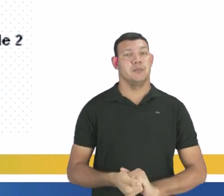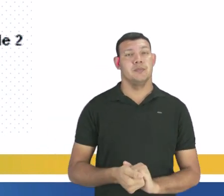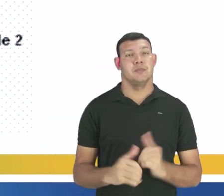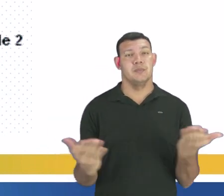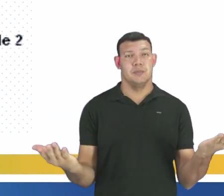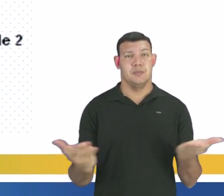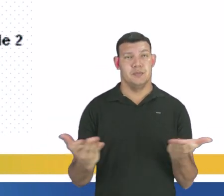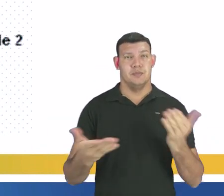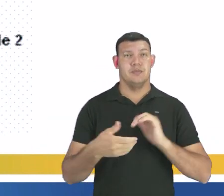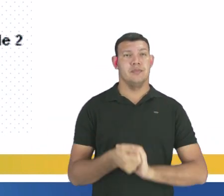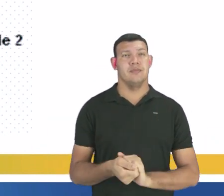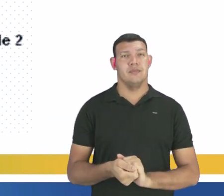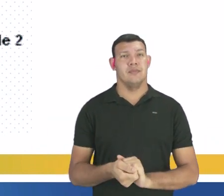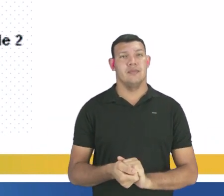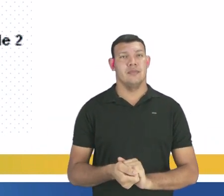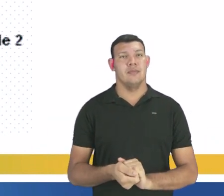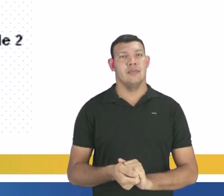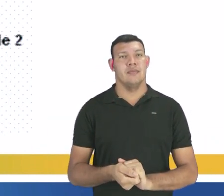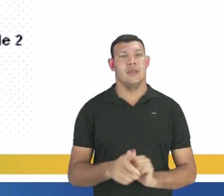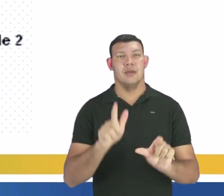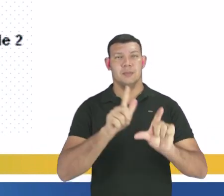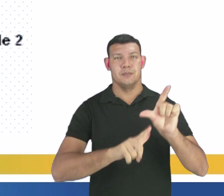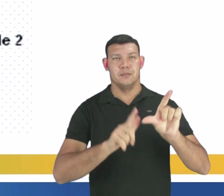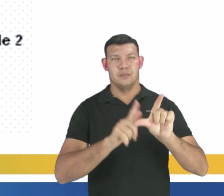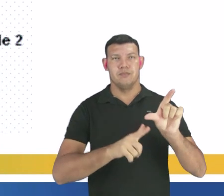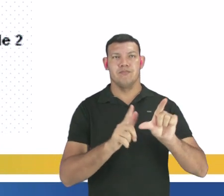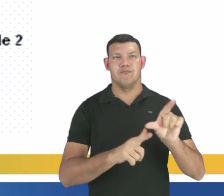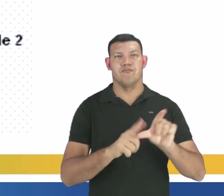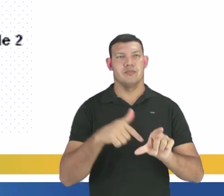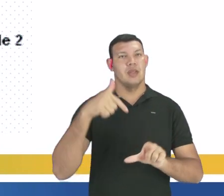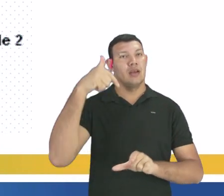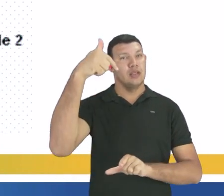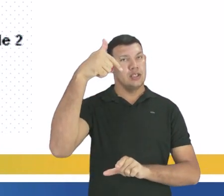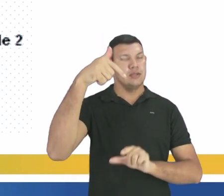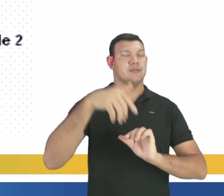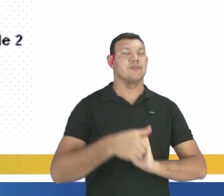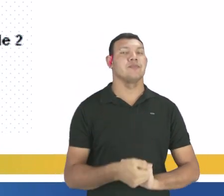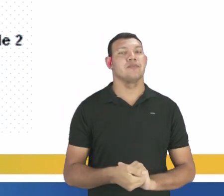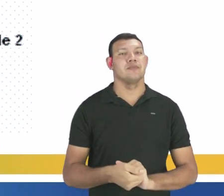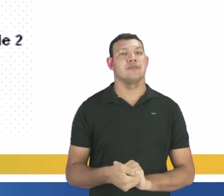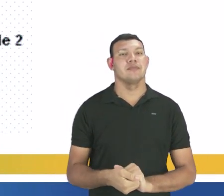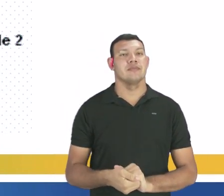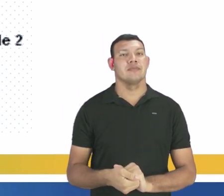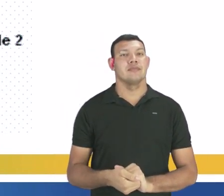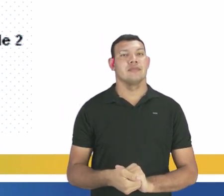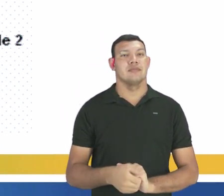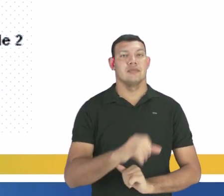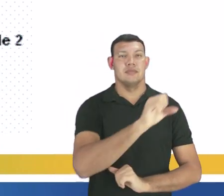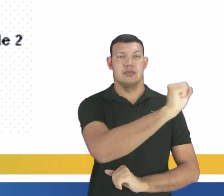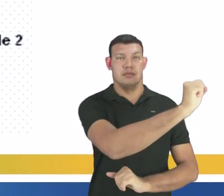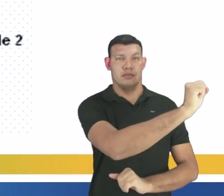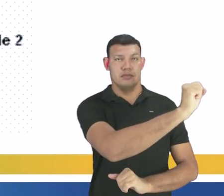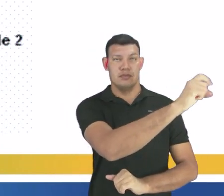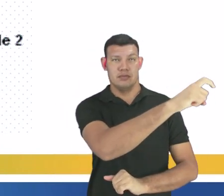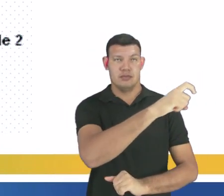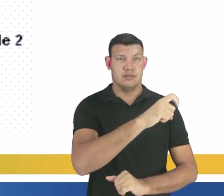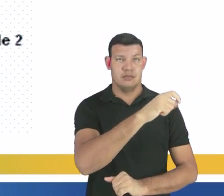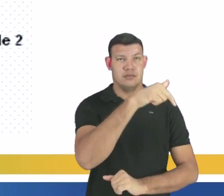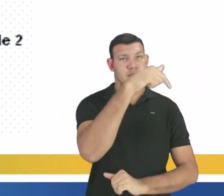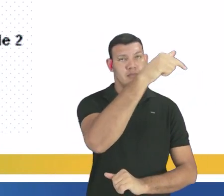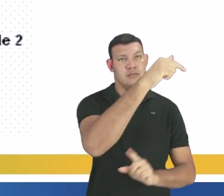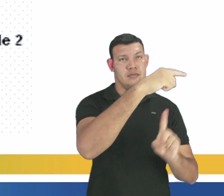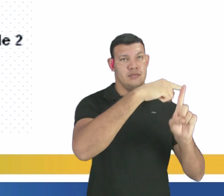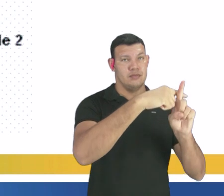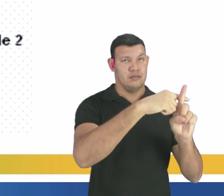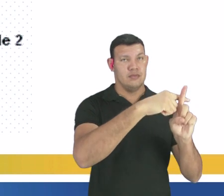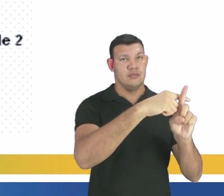Agora, o nosso termo aí ele está elevado à sétima potência. Então, observe que está 8x elevado à sétima